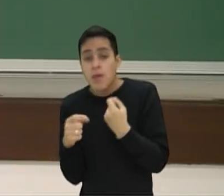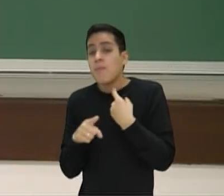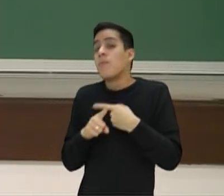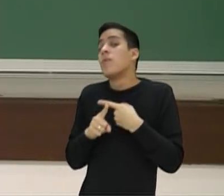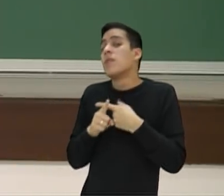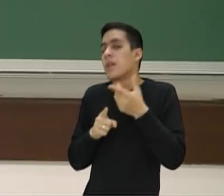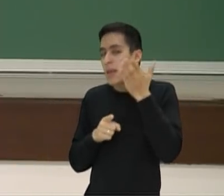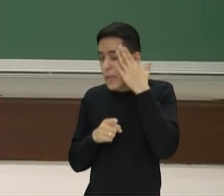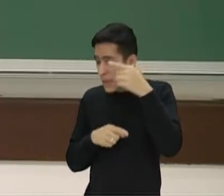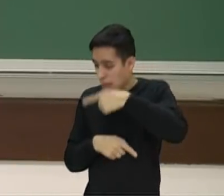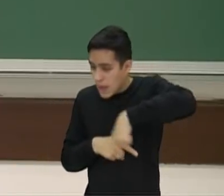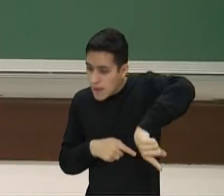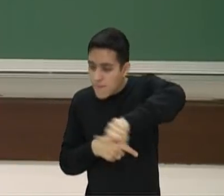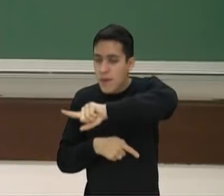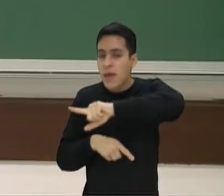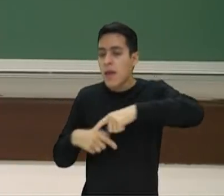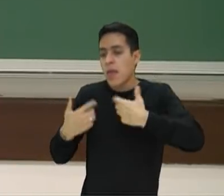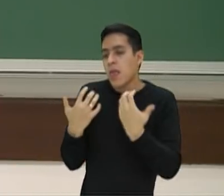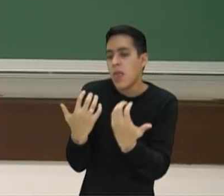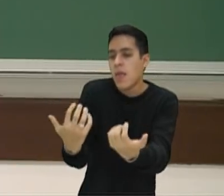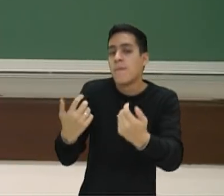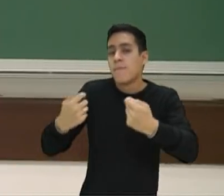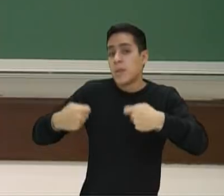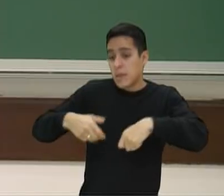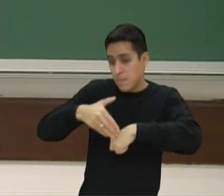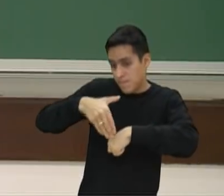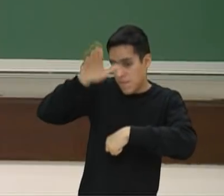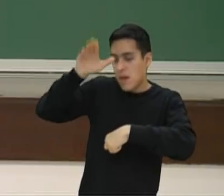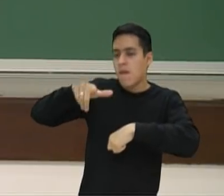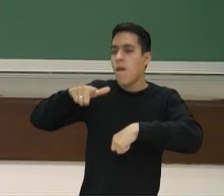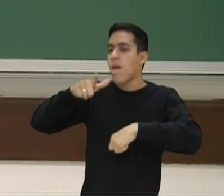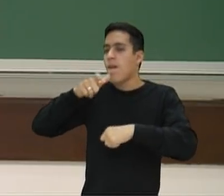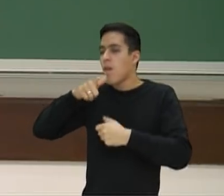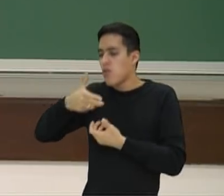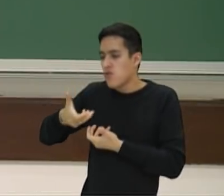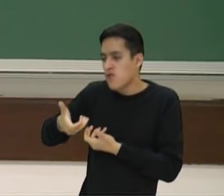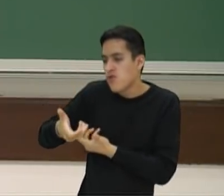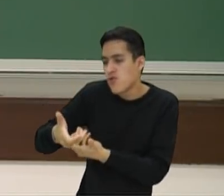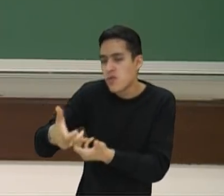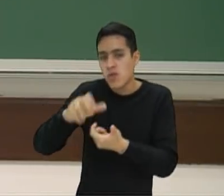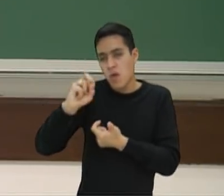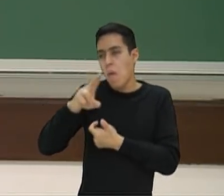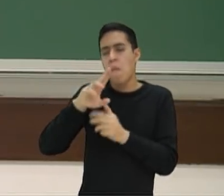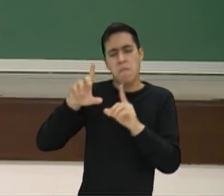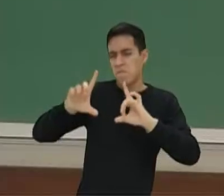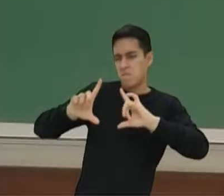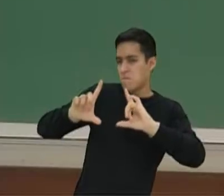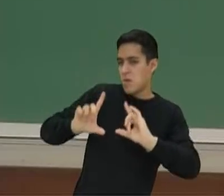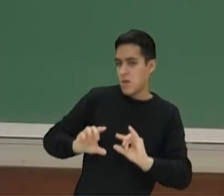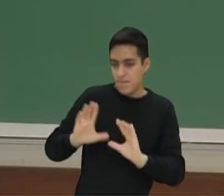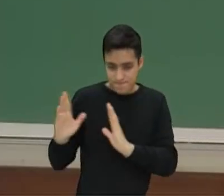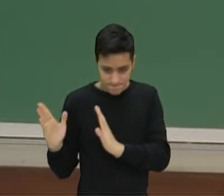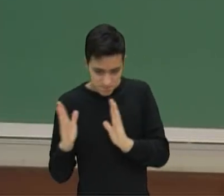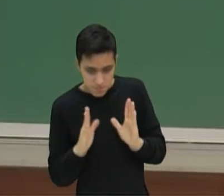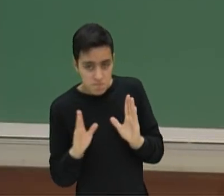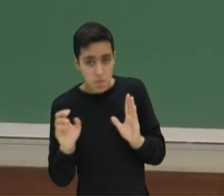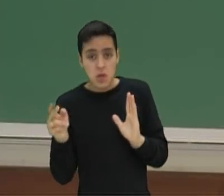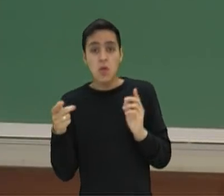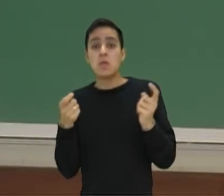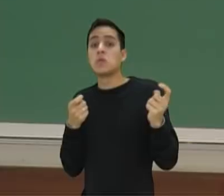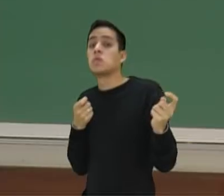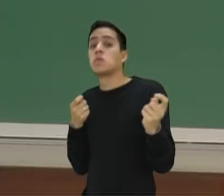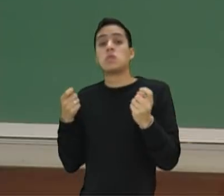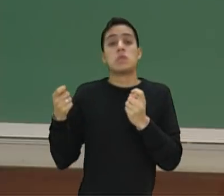precisa de mais ou menos água. Isso é um exemplo. Outro exemplo na sociedade, controlador de voo